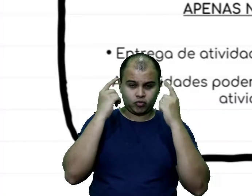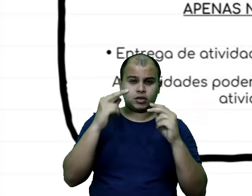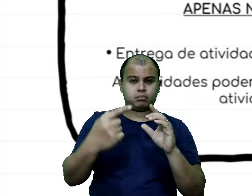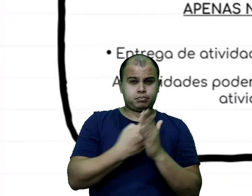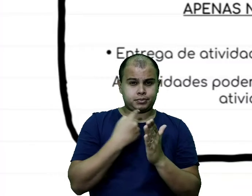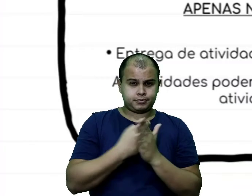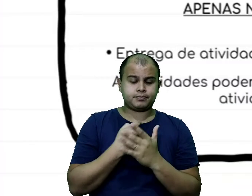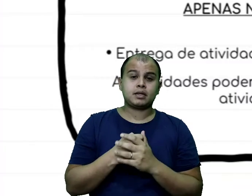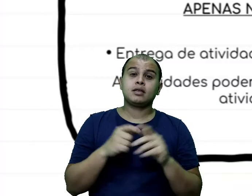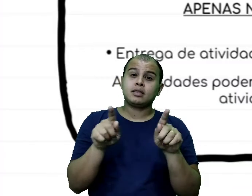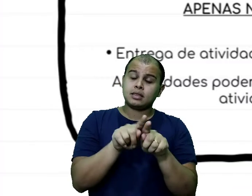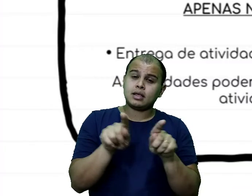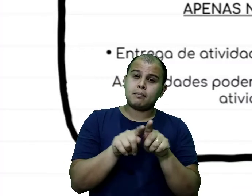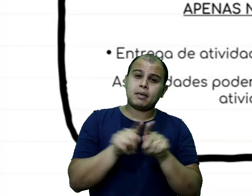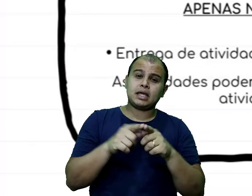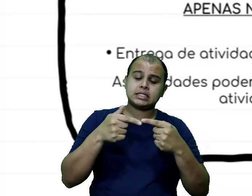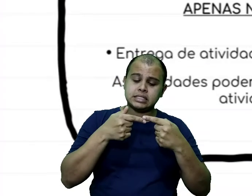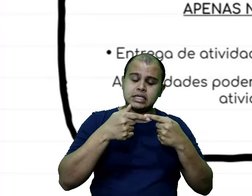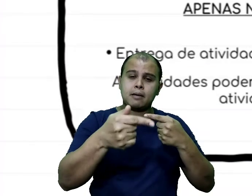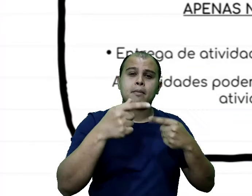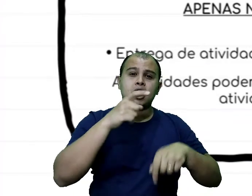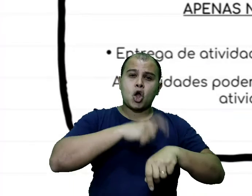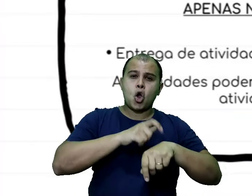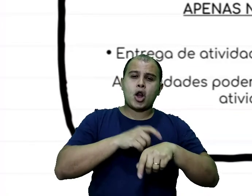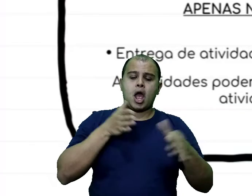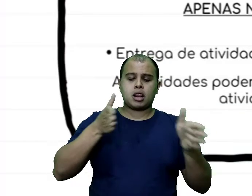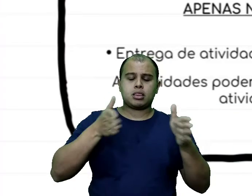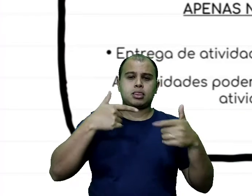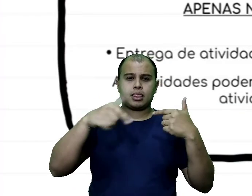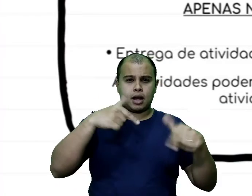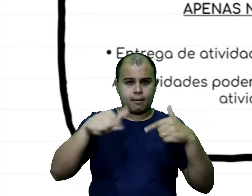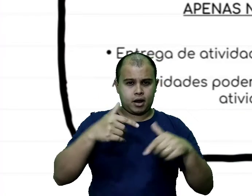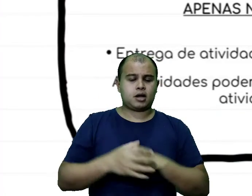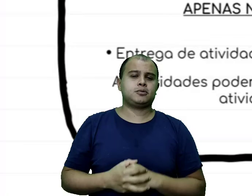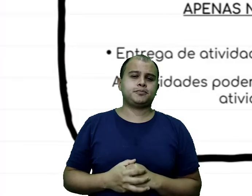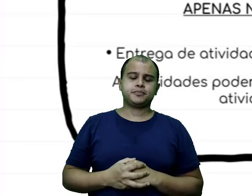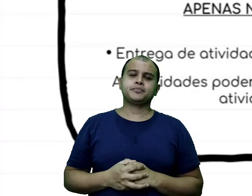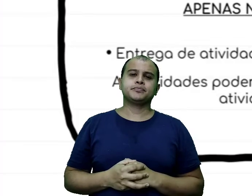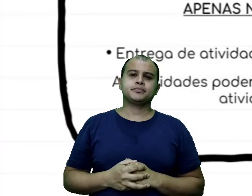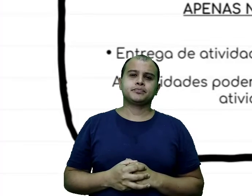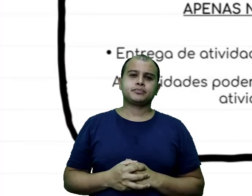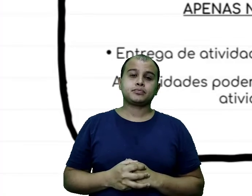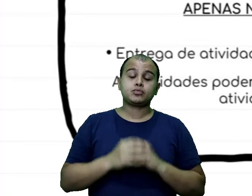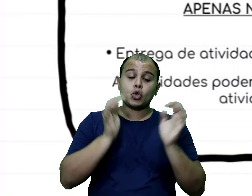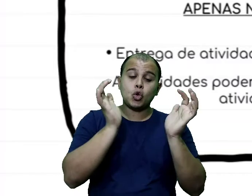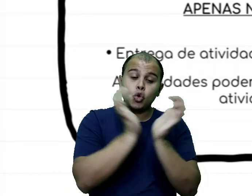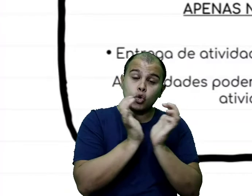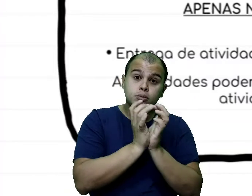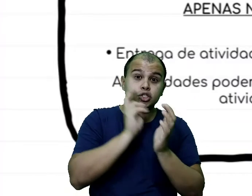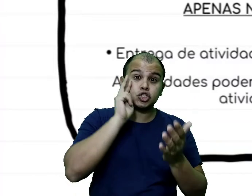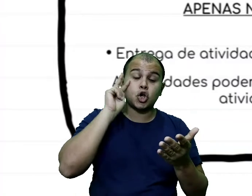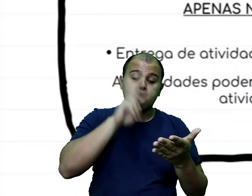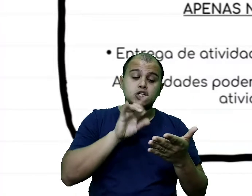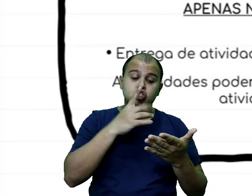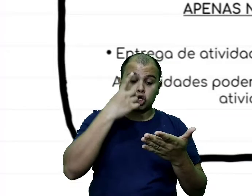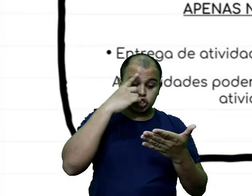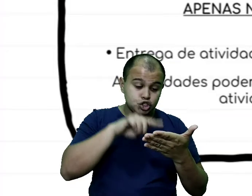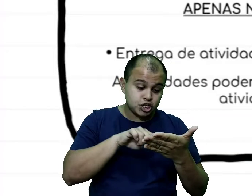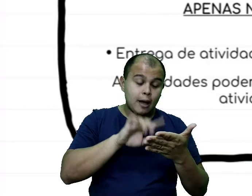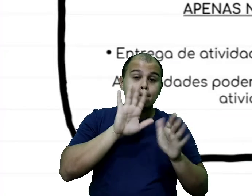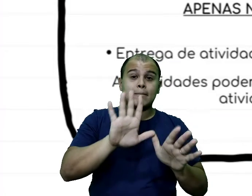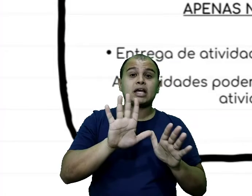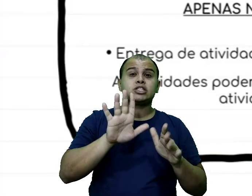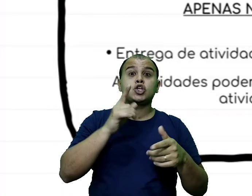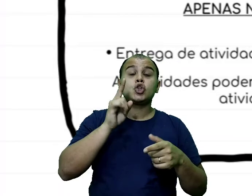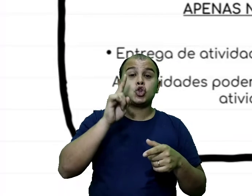no WhatsApp para tirar dúvidas, e durante a semana no nosso horário de trabalho também estamos. No grupo a gente